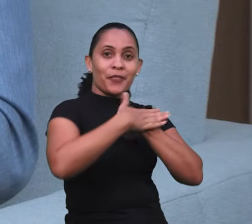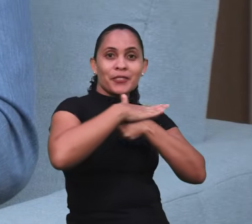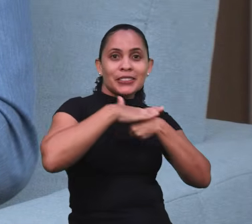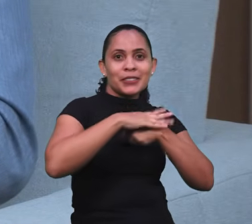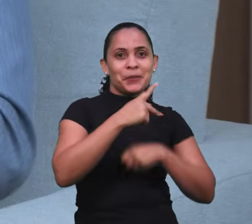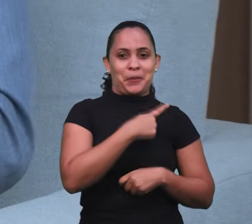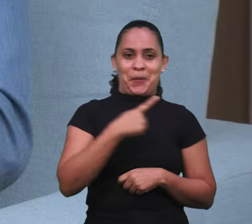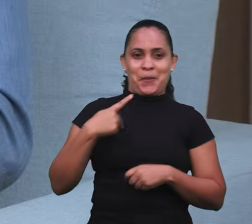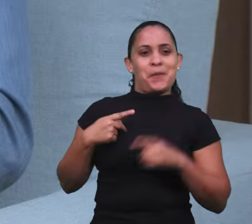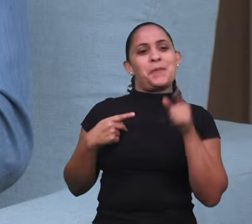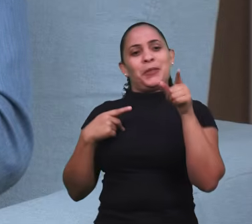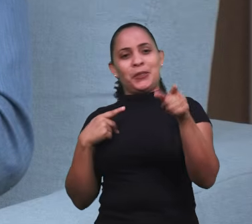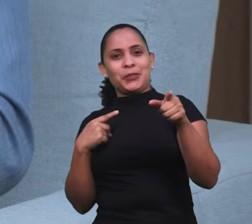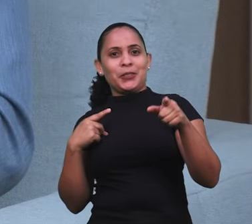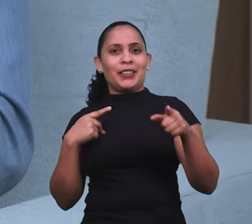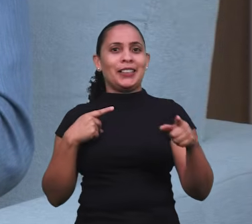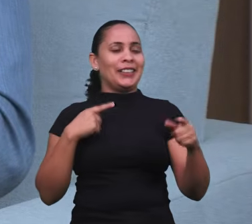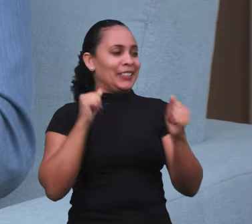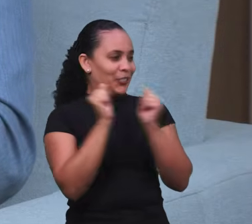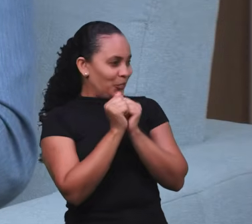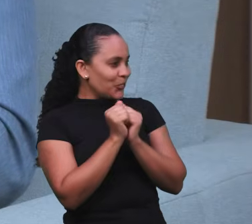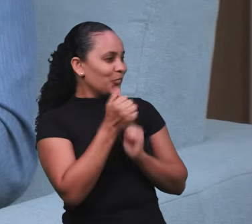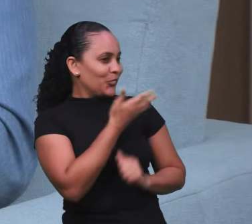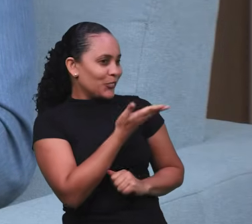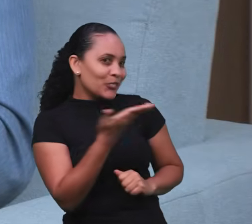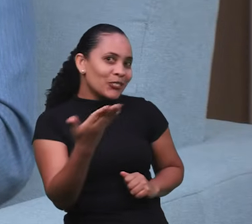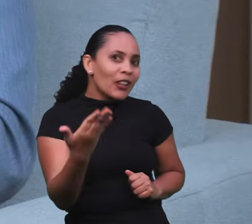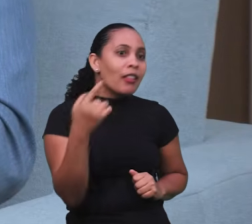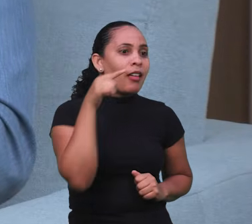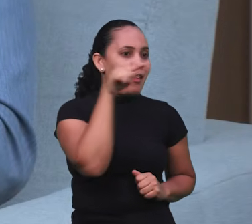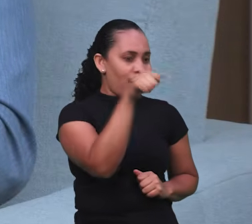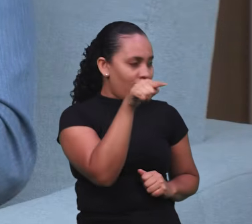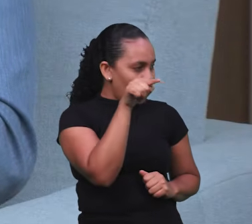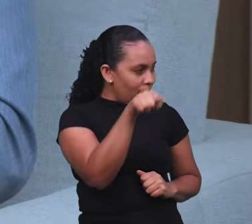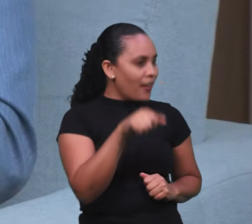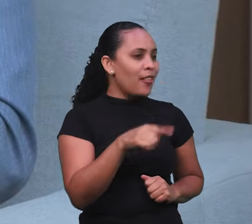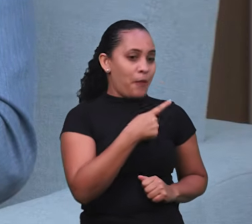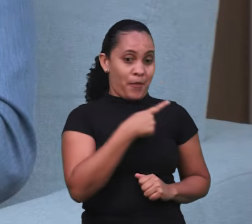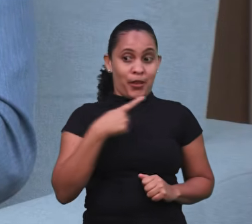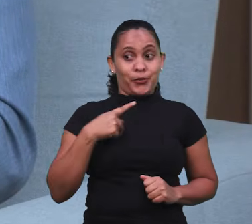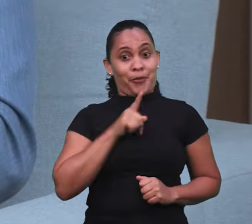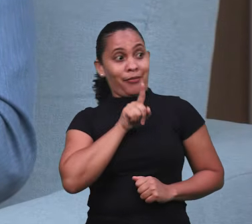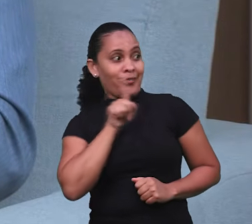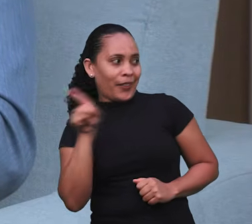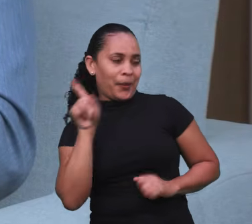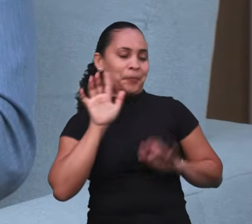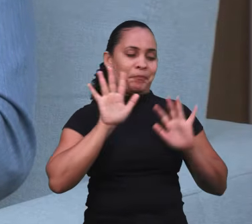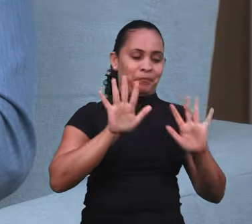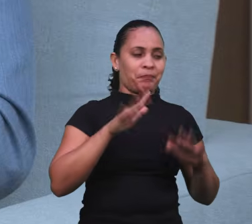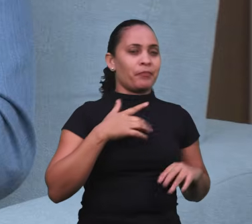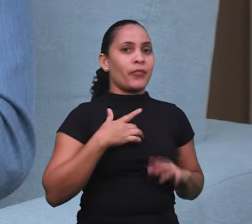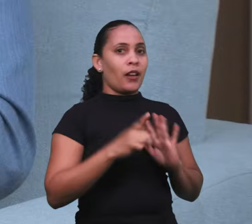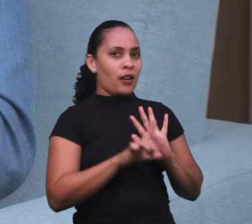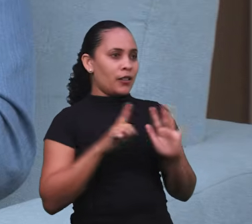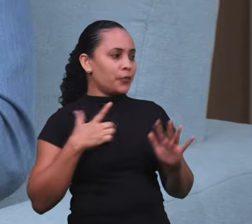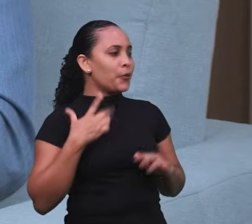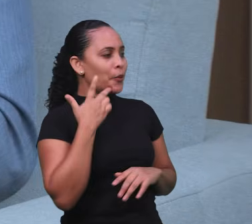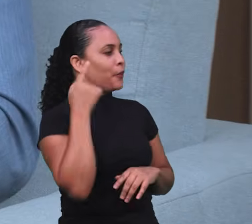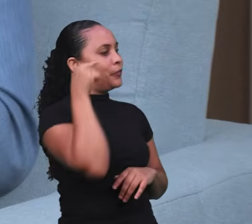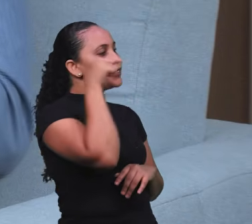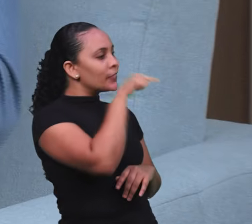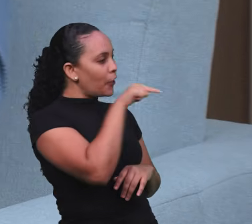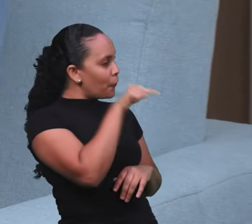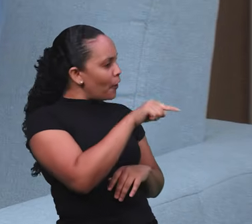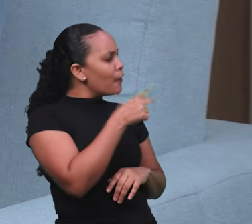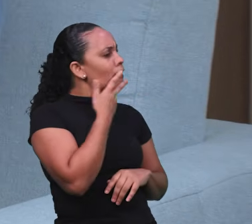estamos conversando também com o pastor Edson, que está do seu lado, e ela é ovelha do pastor Edson. Mas antes de eu pedir para ele falar,